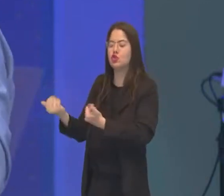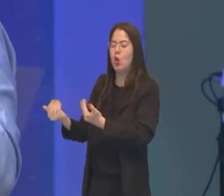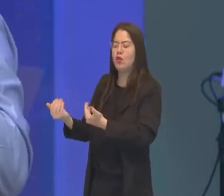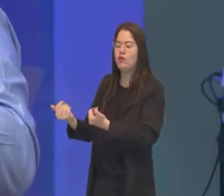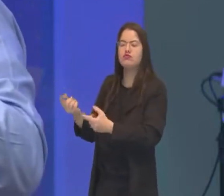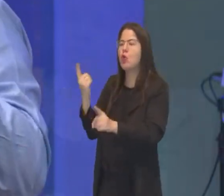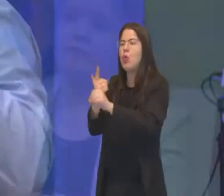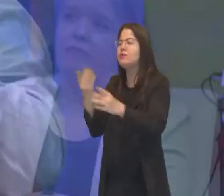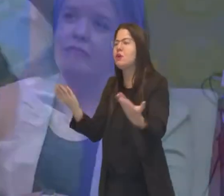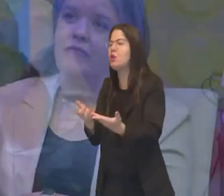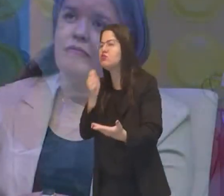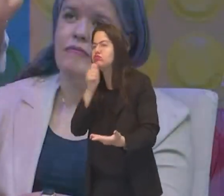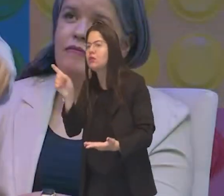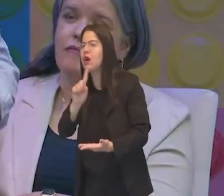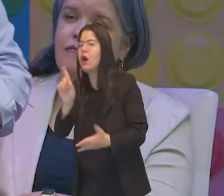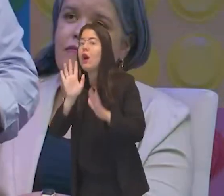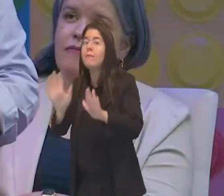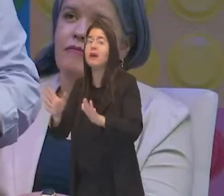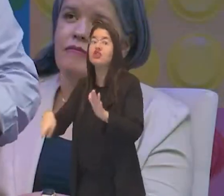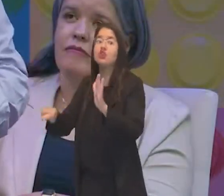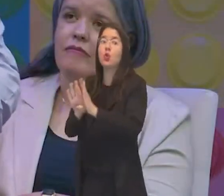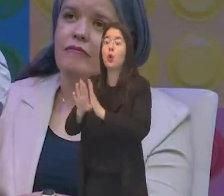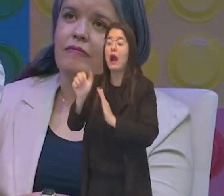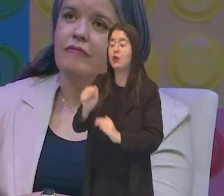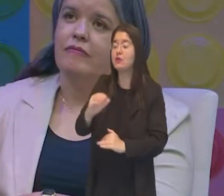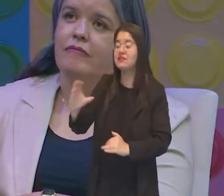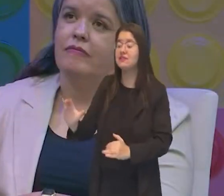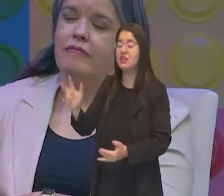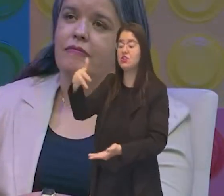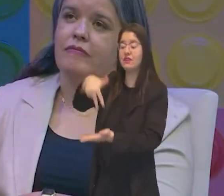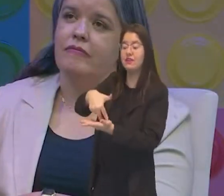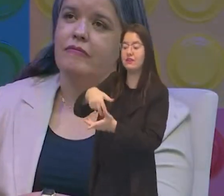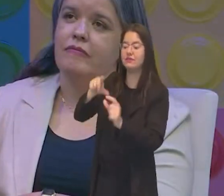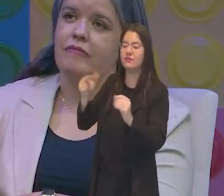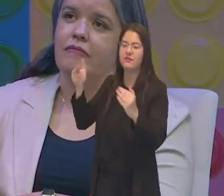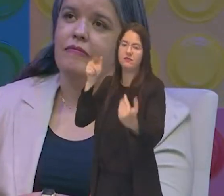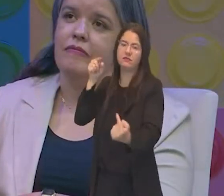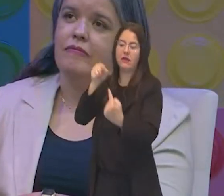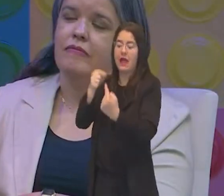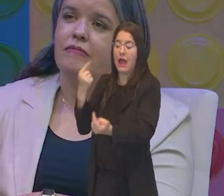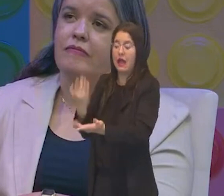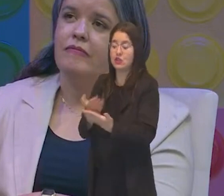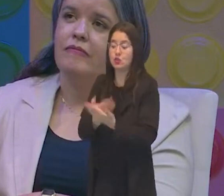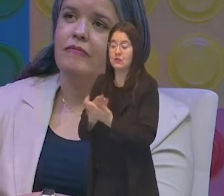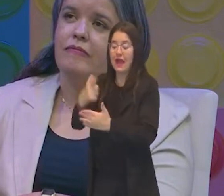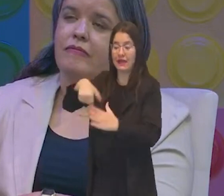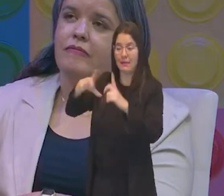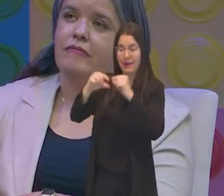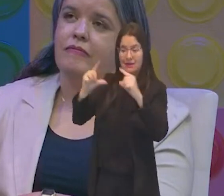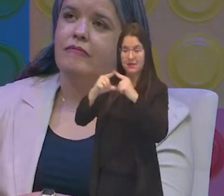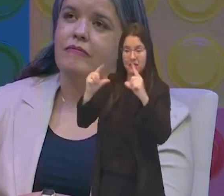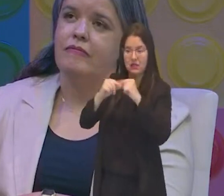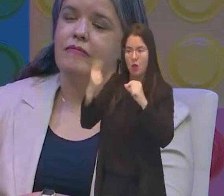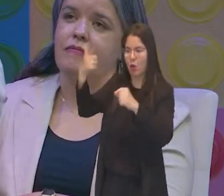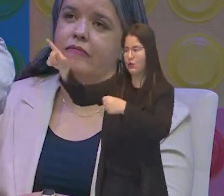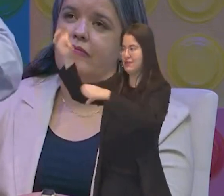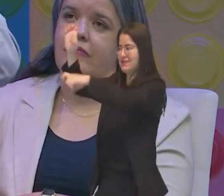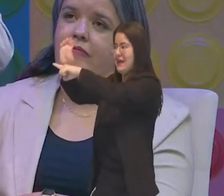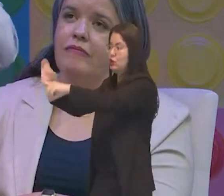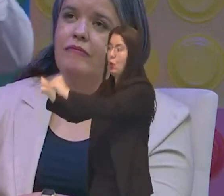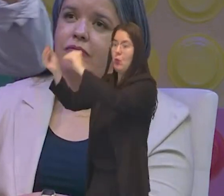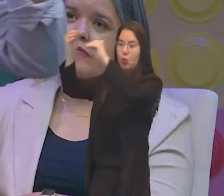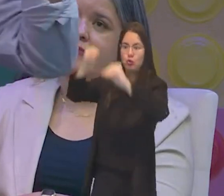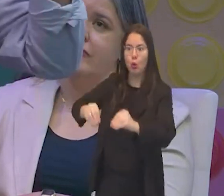aqui hoje, mas chegou aqui adolescente para estudar, veio morar longe do seu pai, da sua mãe,